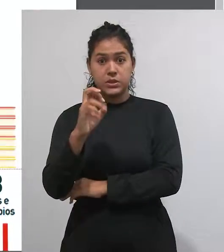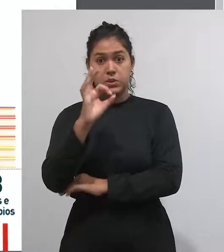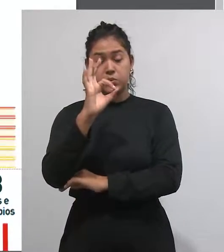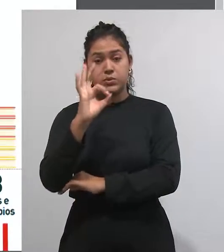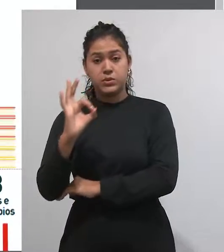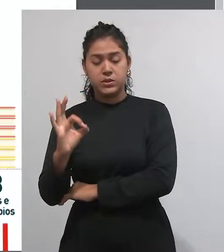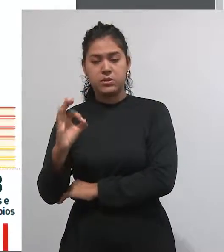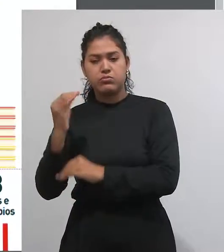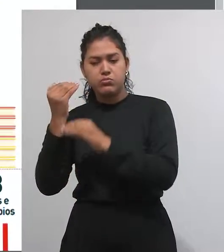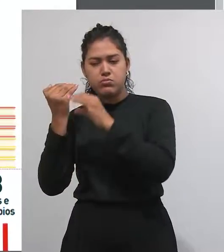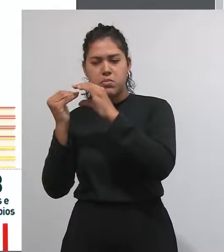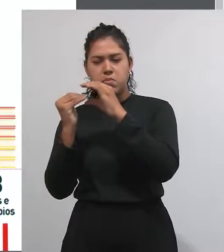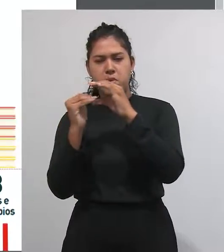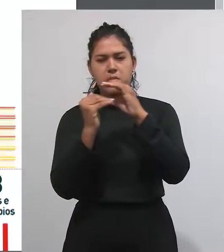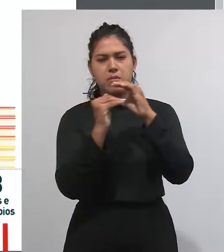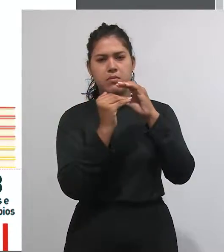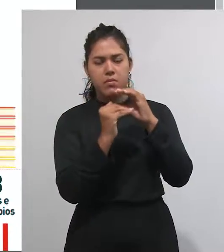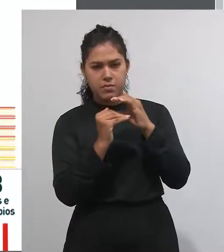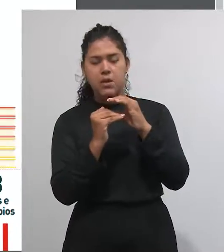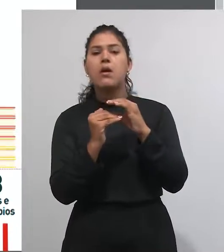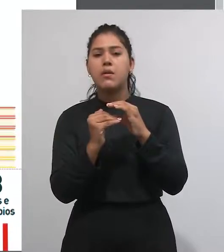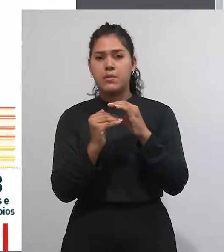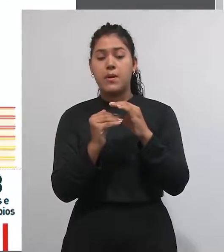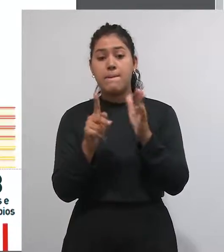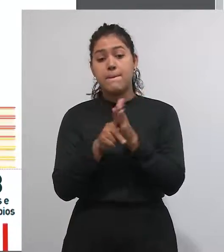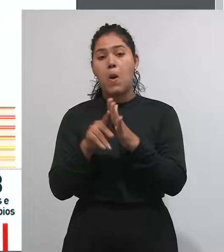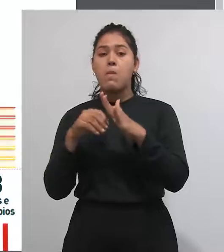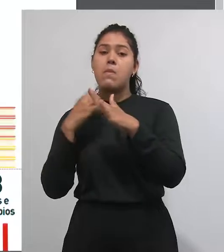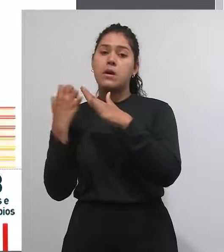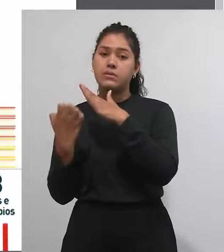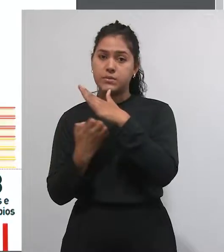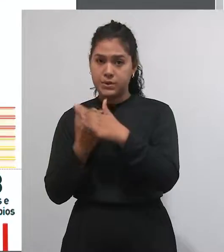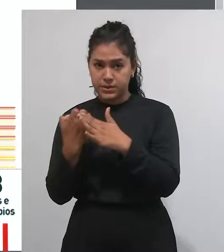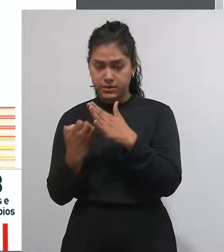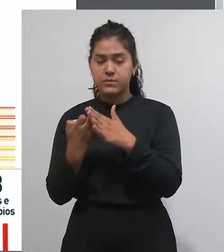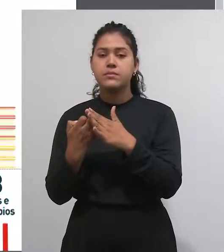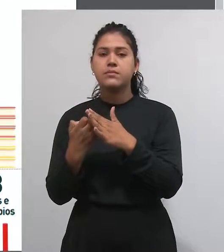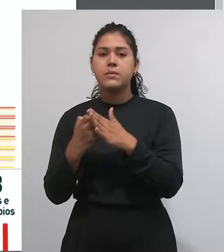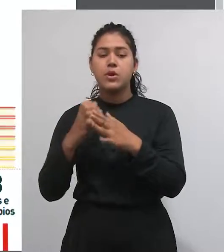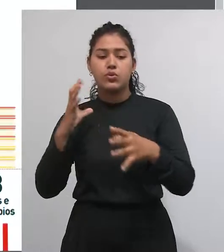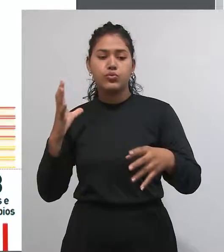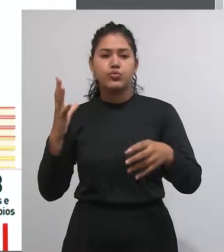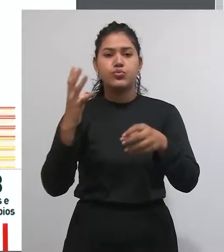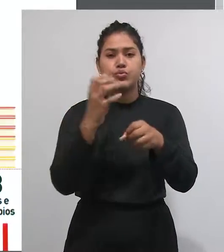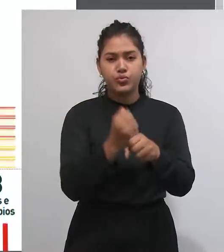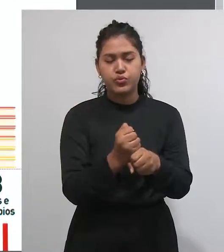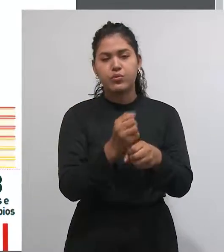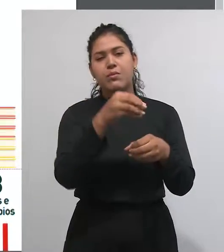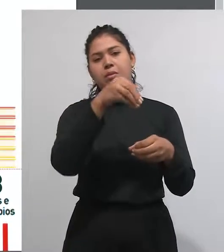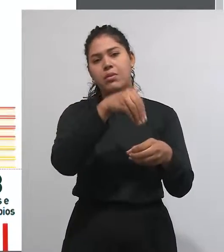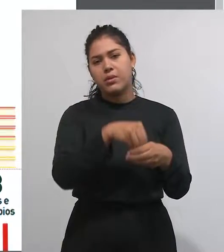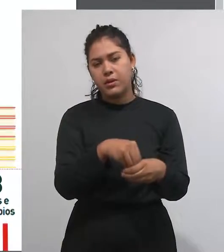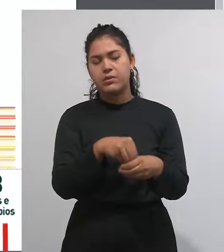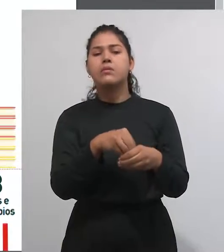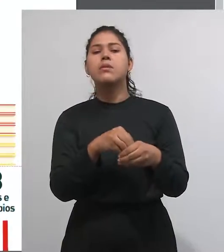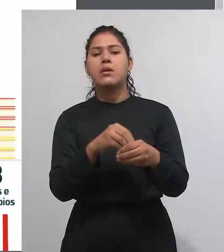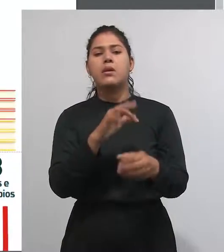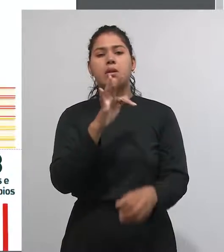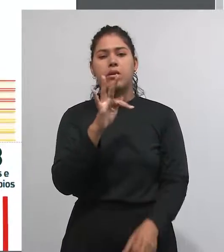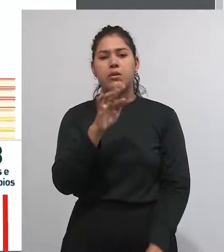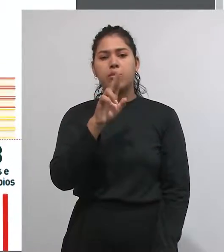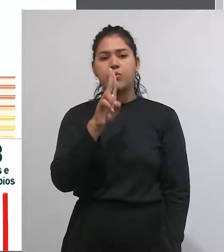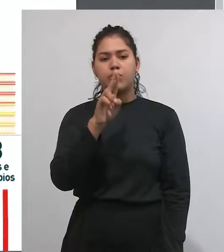2,5% sobre as remunerações pagas nessas empresas. E complementa o Fundo Nacional de Desenvolvimento